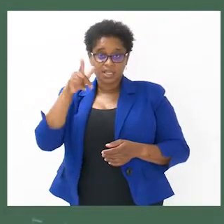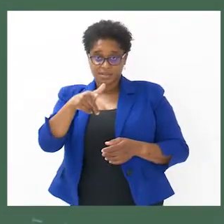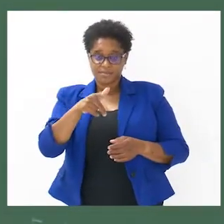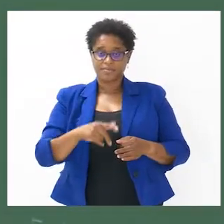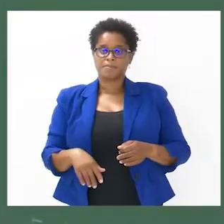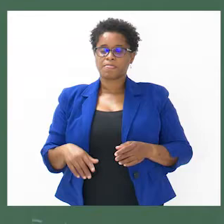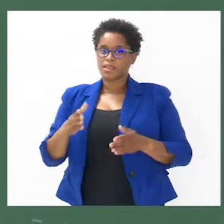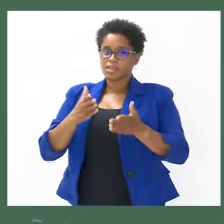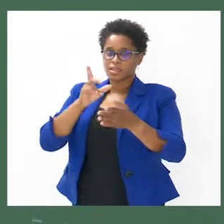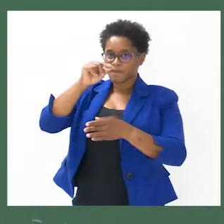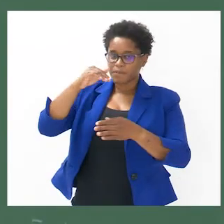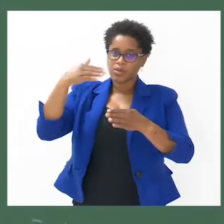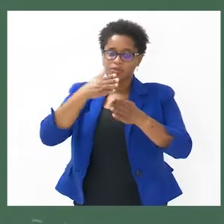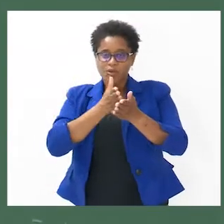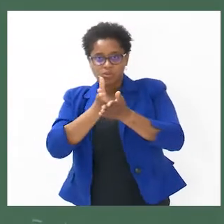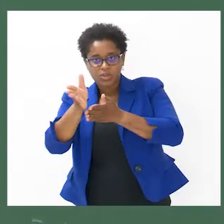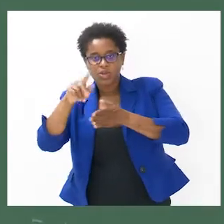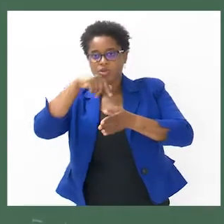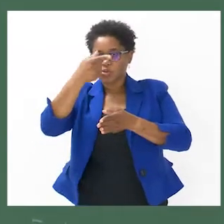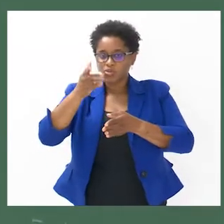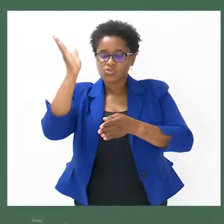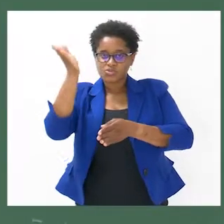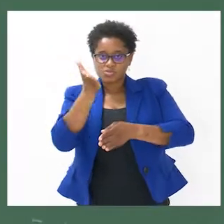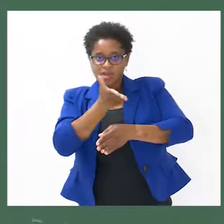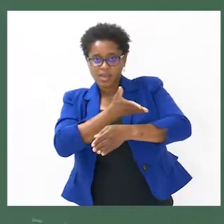e prolongar a outra semirreta,